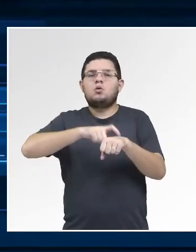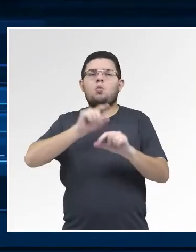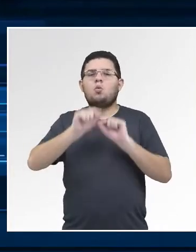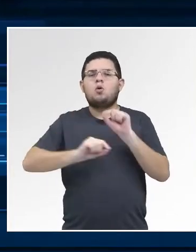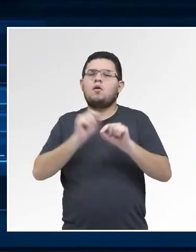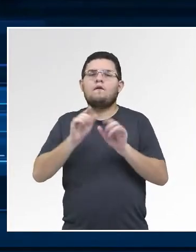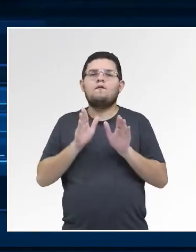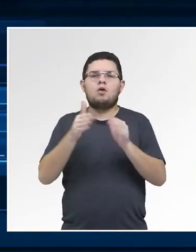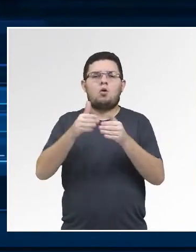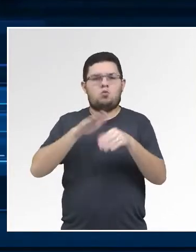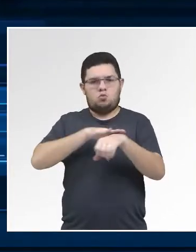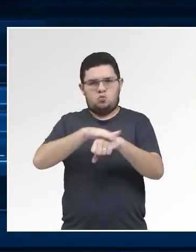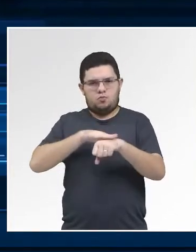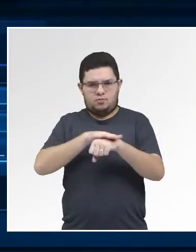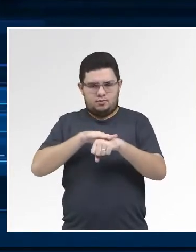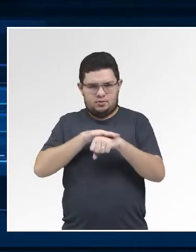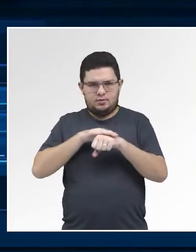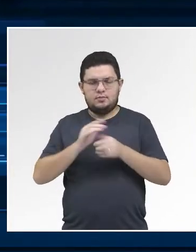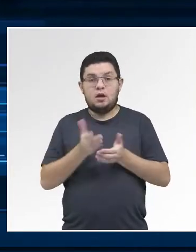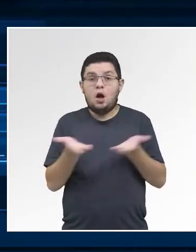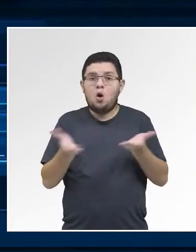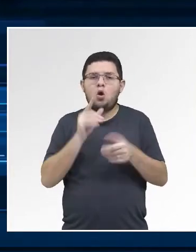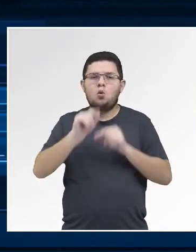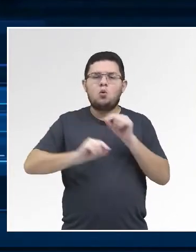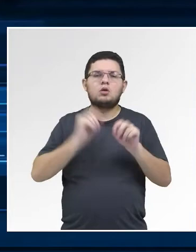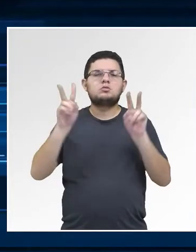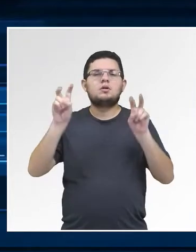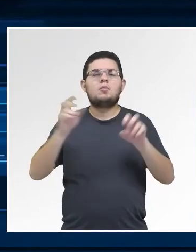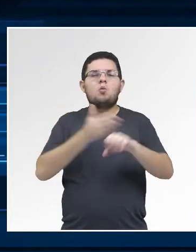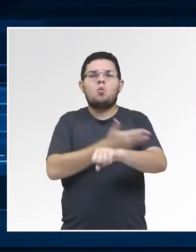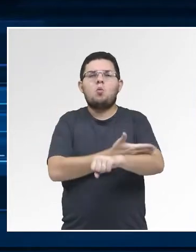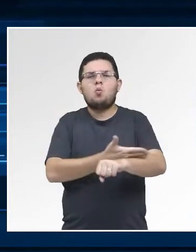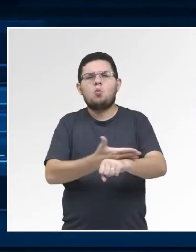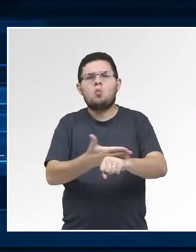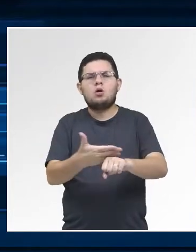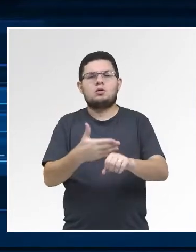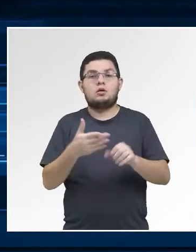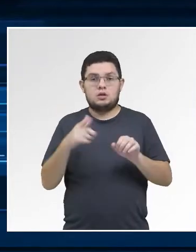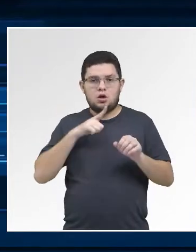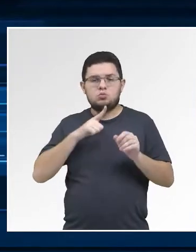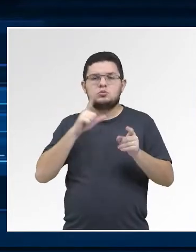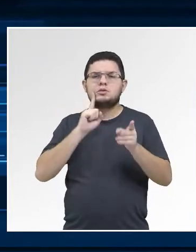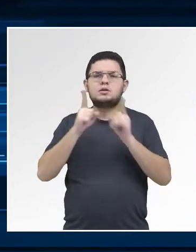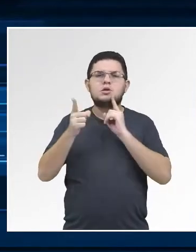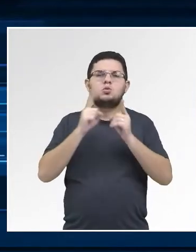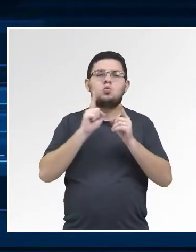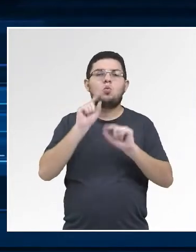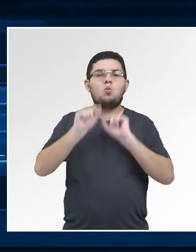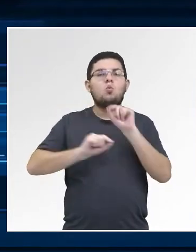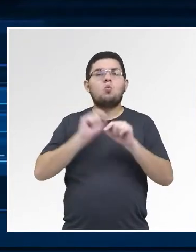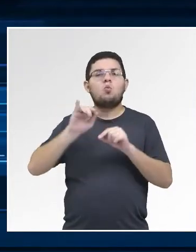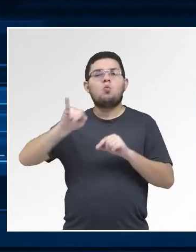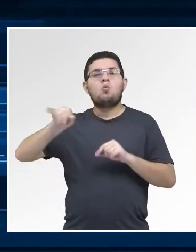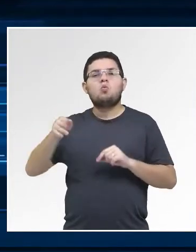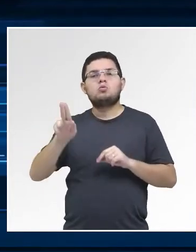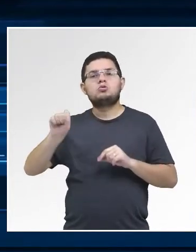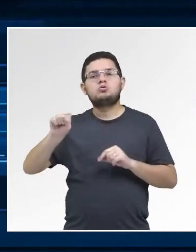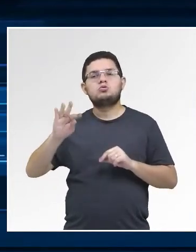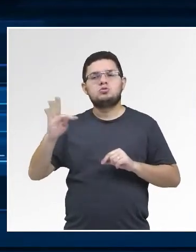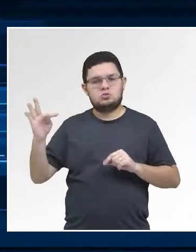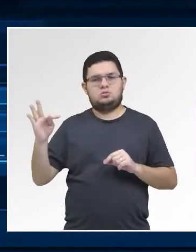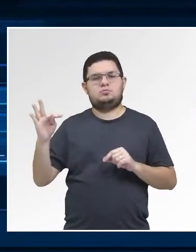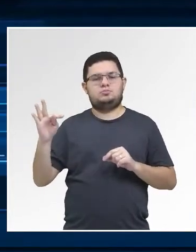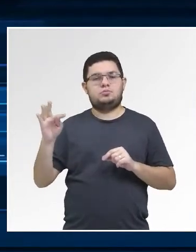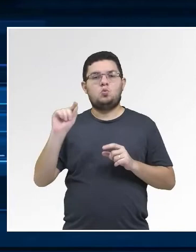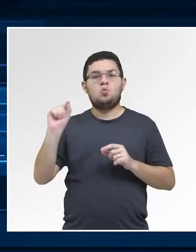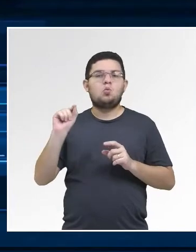de behavior, comportamento, tá? Justamente esse diálogo vai falar sobre just acquainted, né? Que é